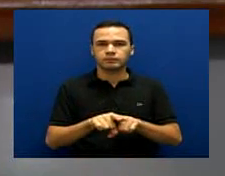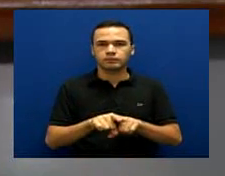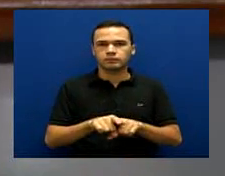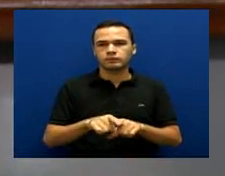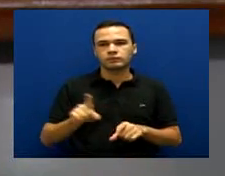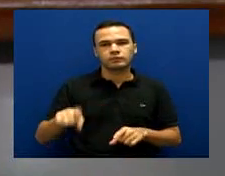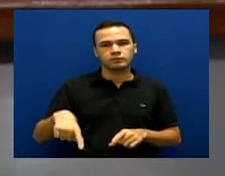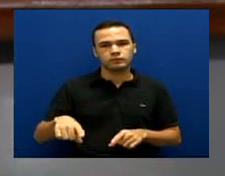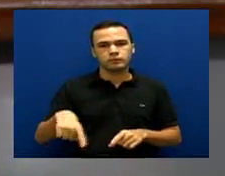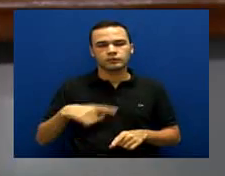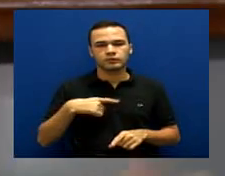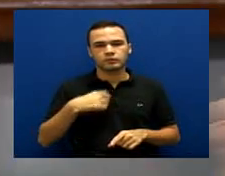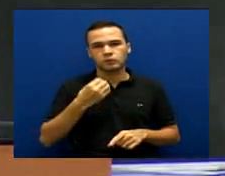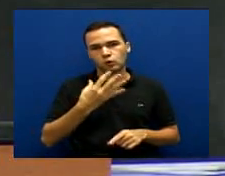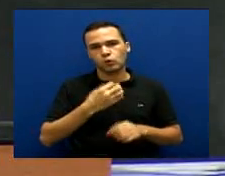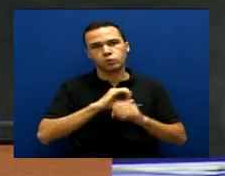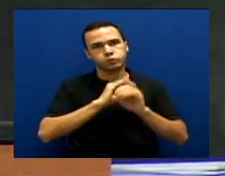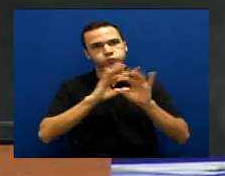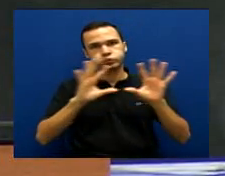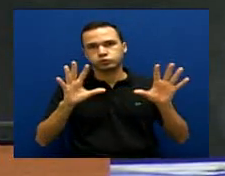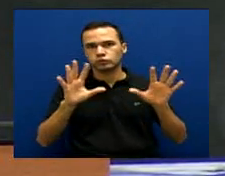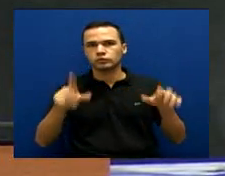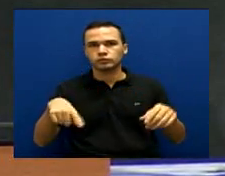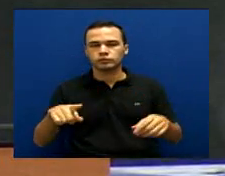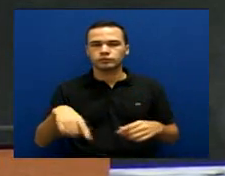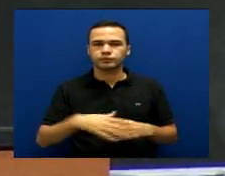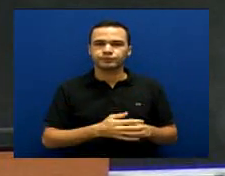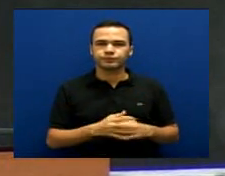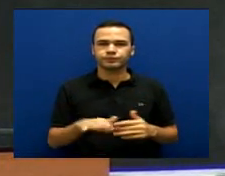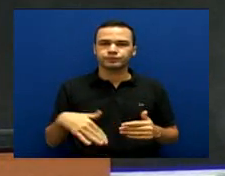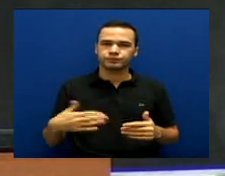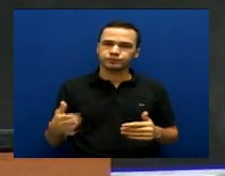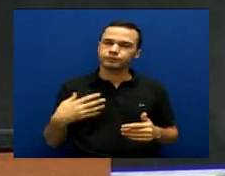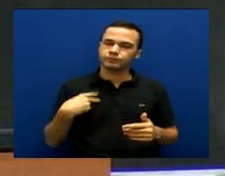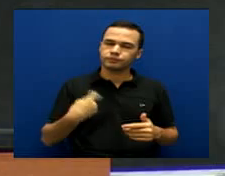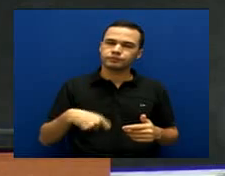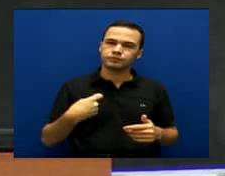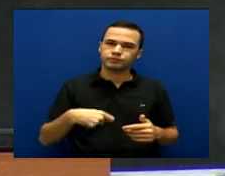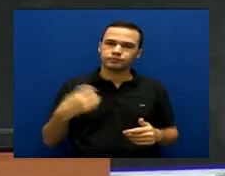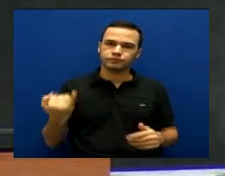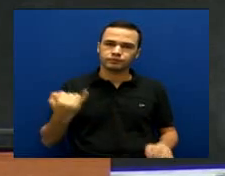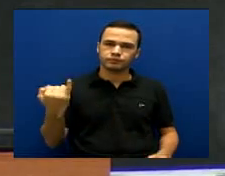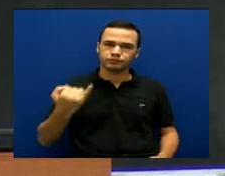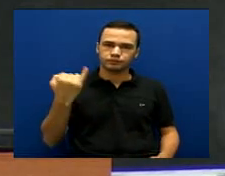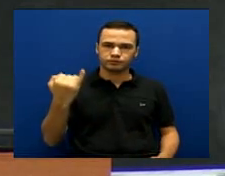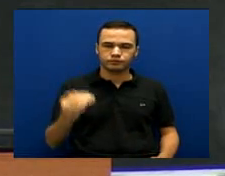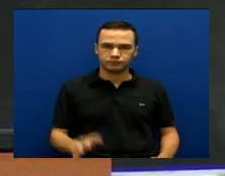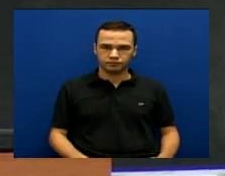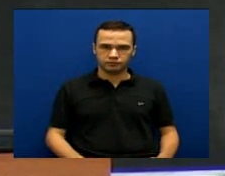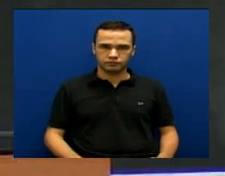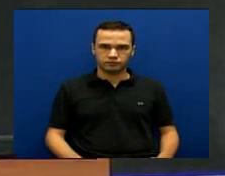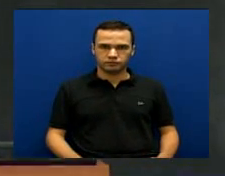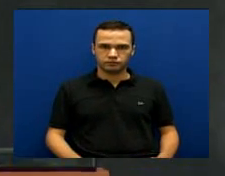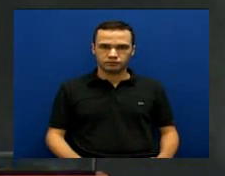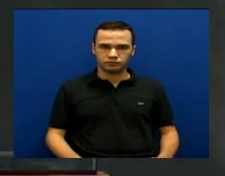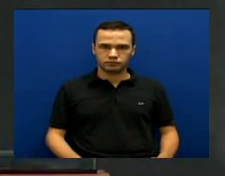que essa transparência é uma publicidade da realidade é extremamente válido